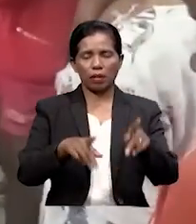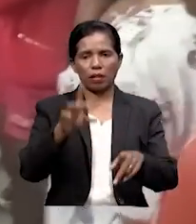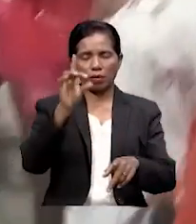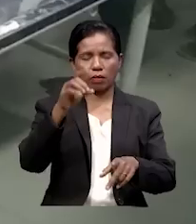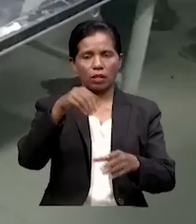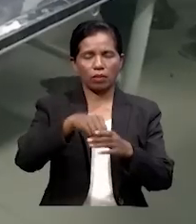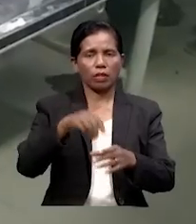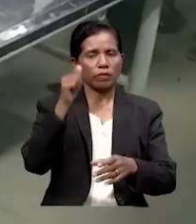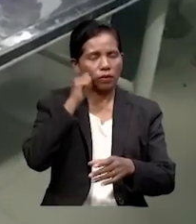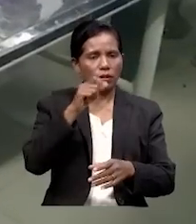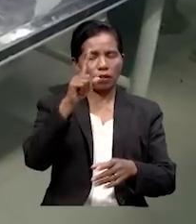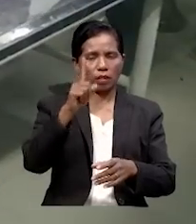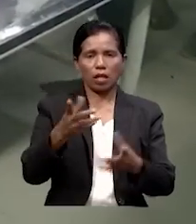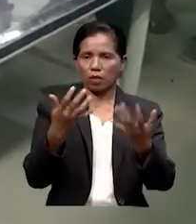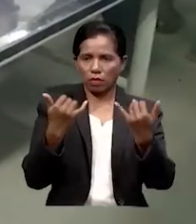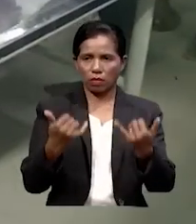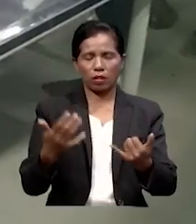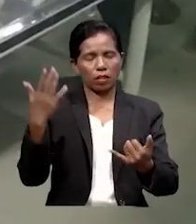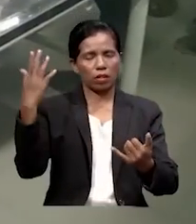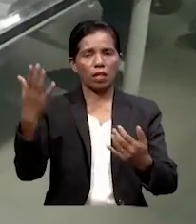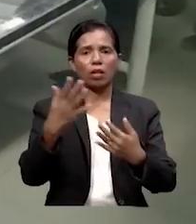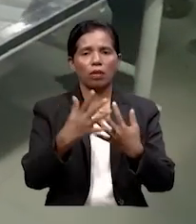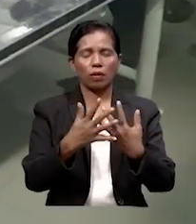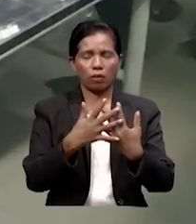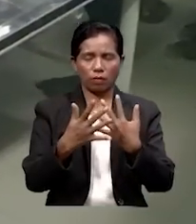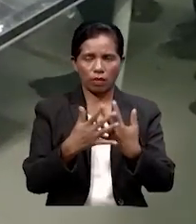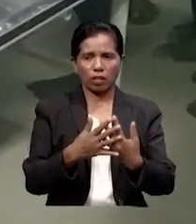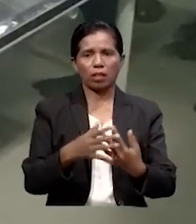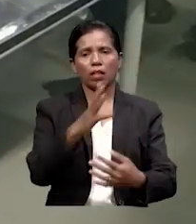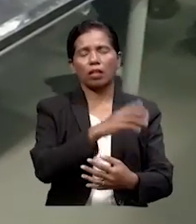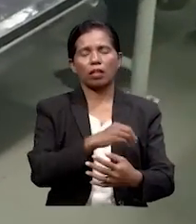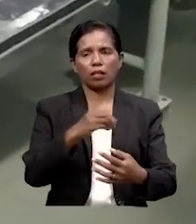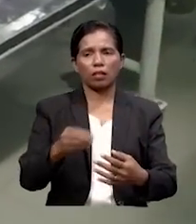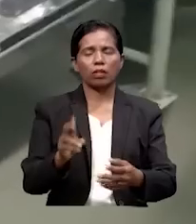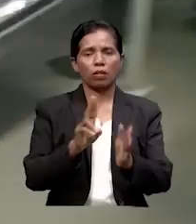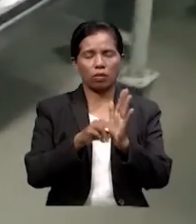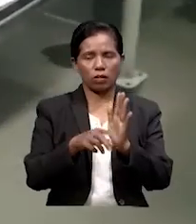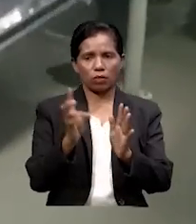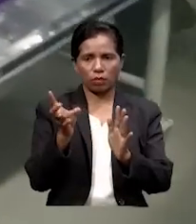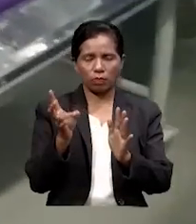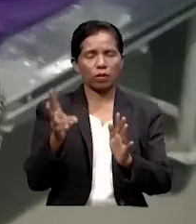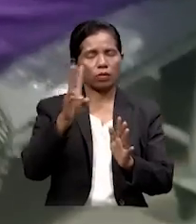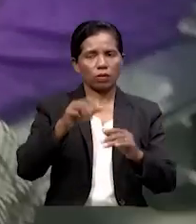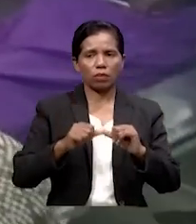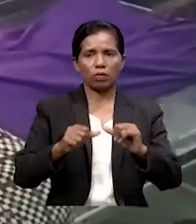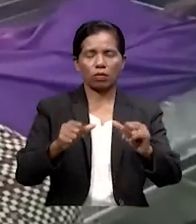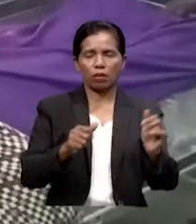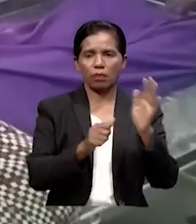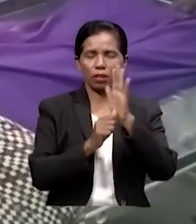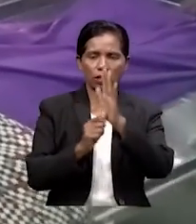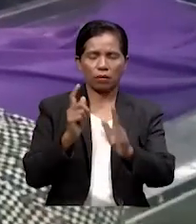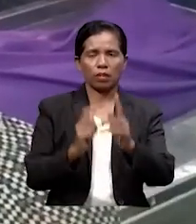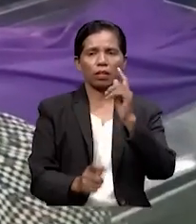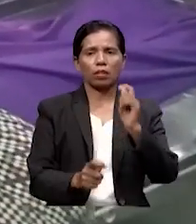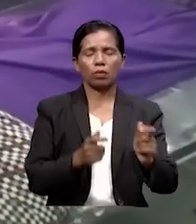inclui veto ida ne be horas ne ia rela sela detenção. Ori completa horas hitu nulu resin rua atu continua presenta ba tribunal